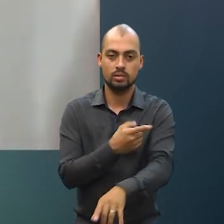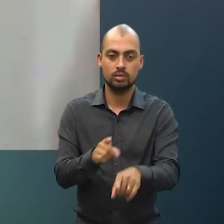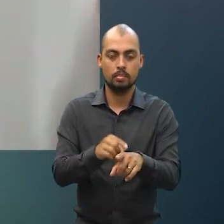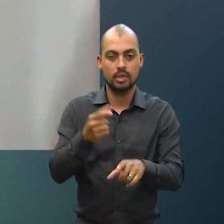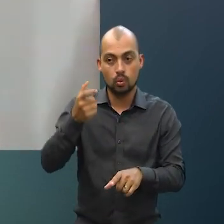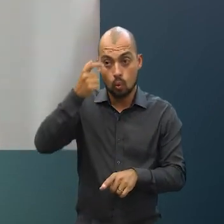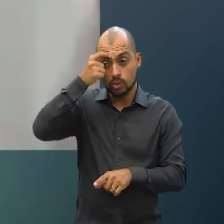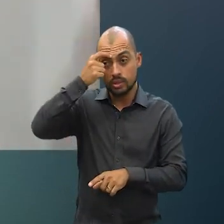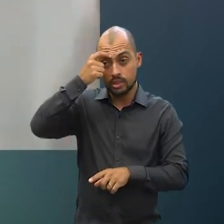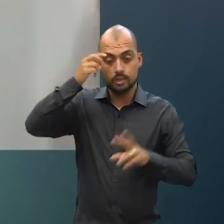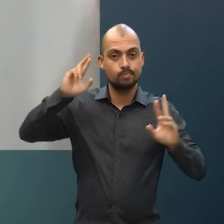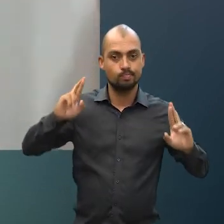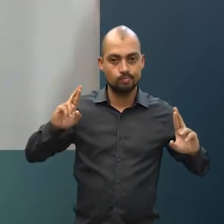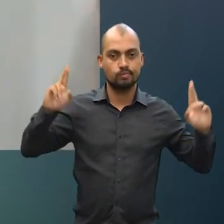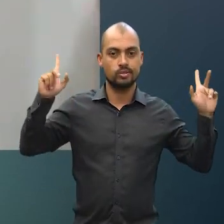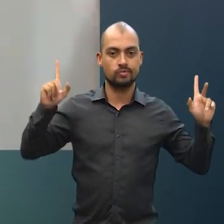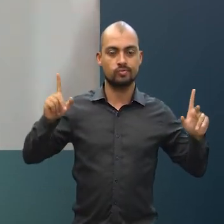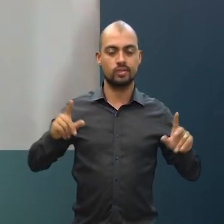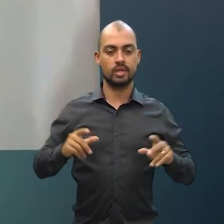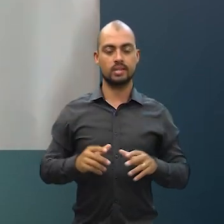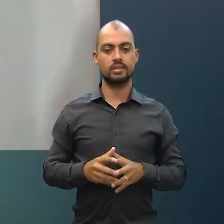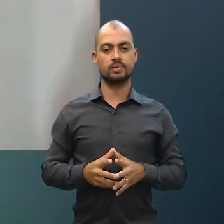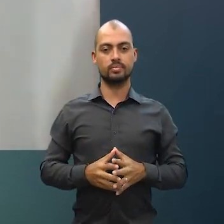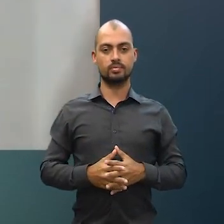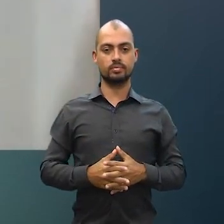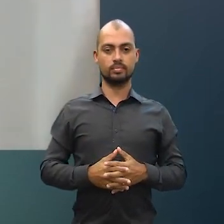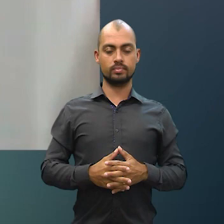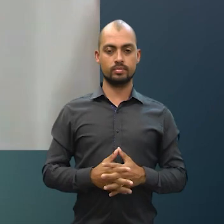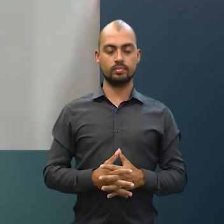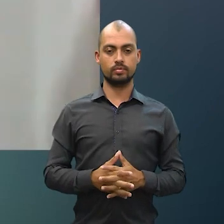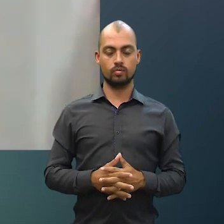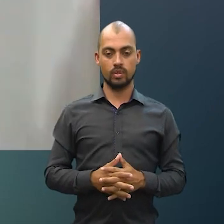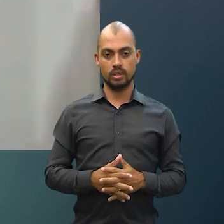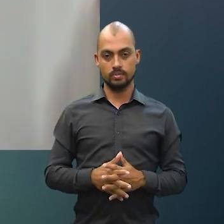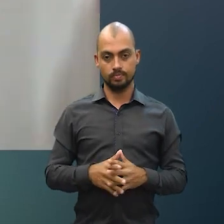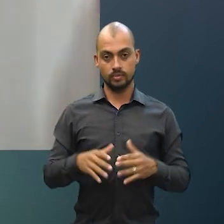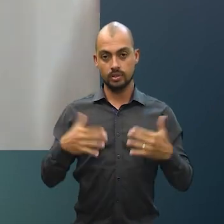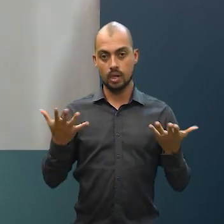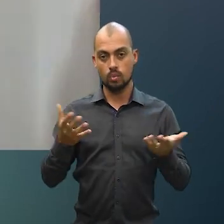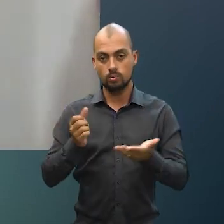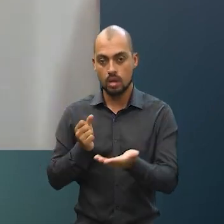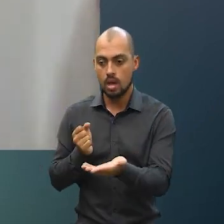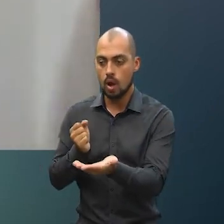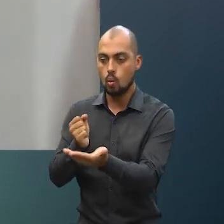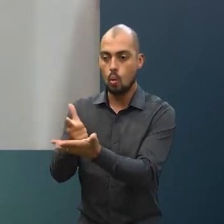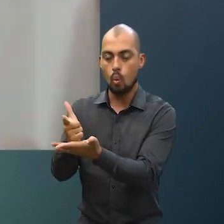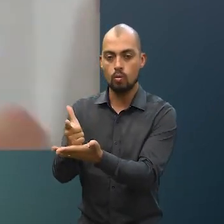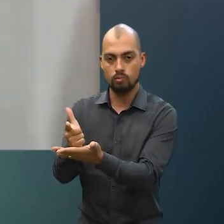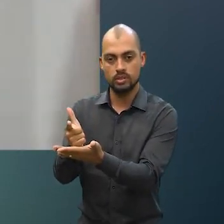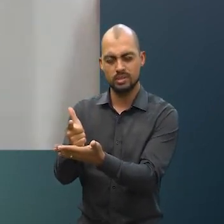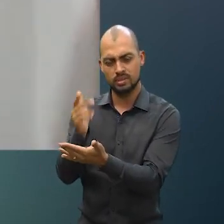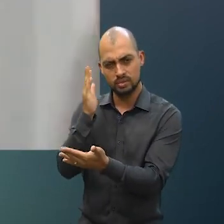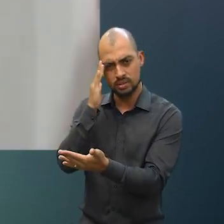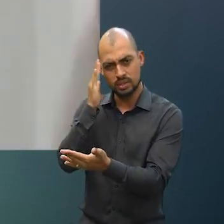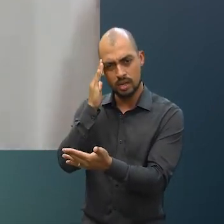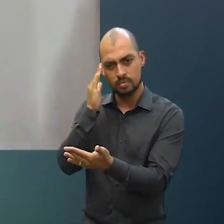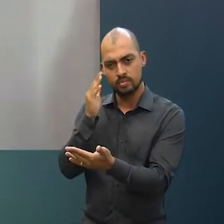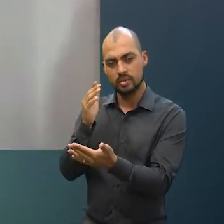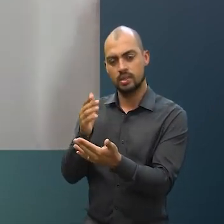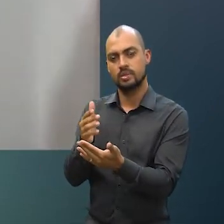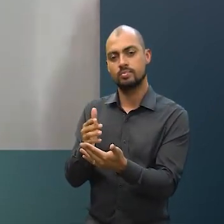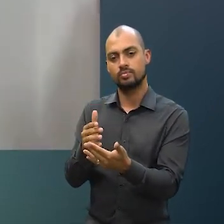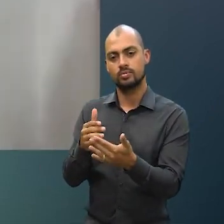pouco diferenciado. Então, o consumo, né, esse prestígio para o